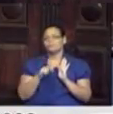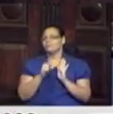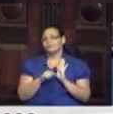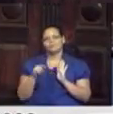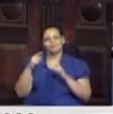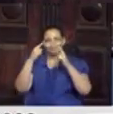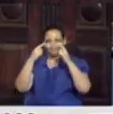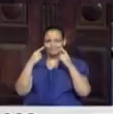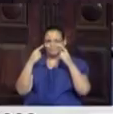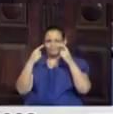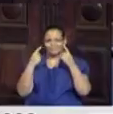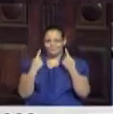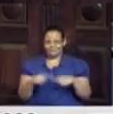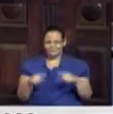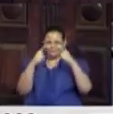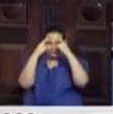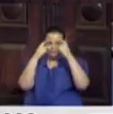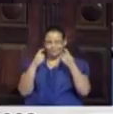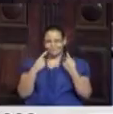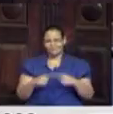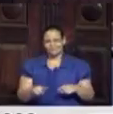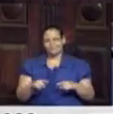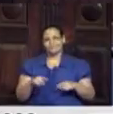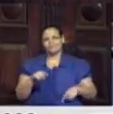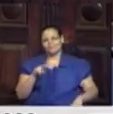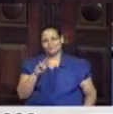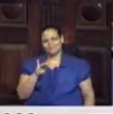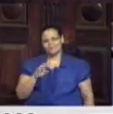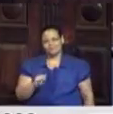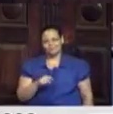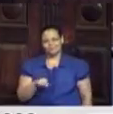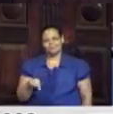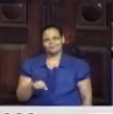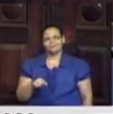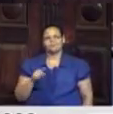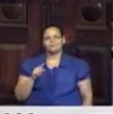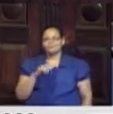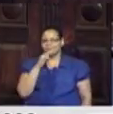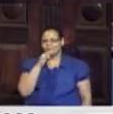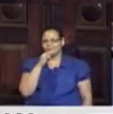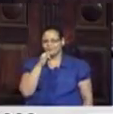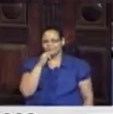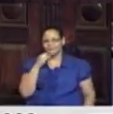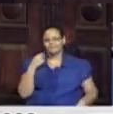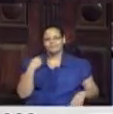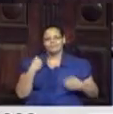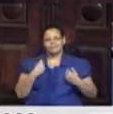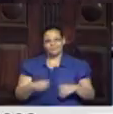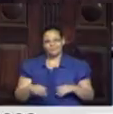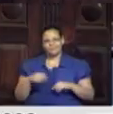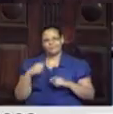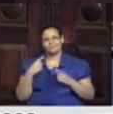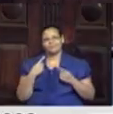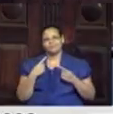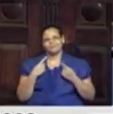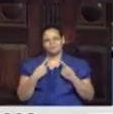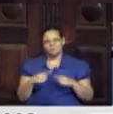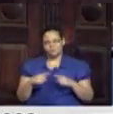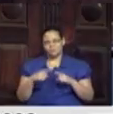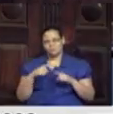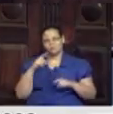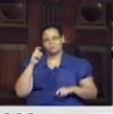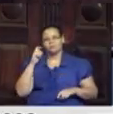maiores vítimas em 10 deles. Por exemplo, lesão corporal dolosa. Em